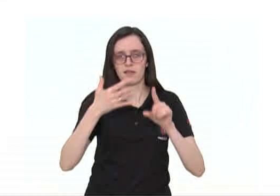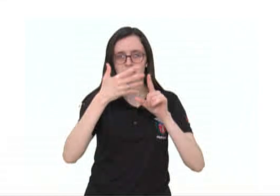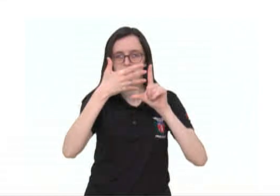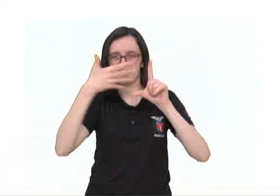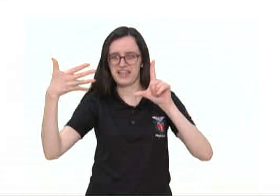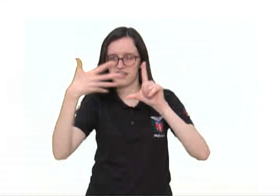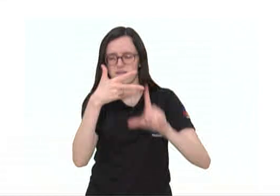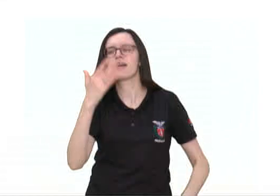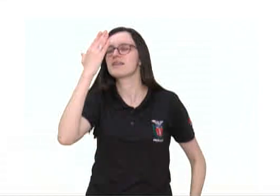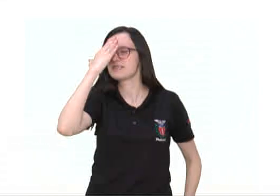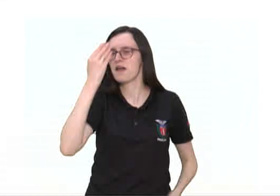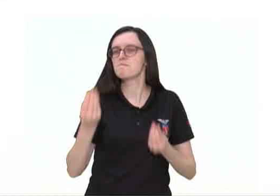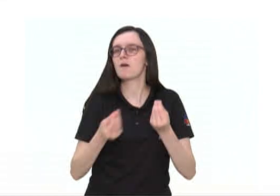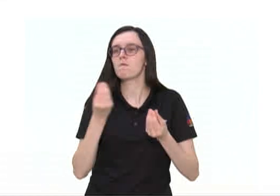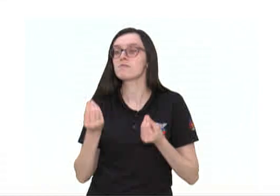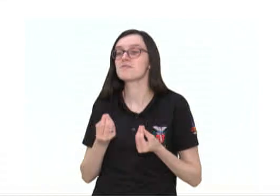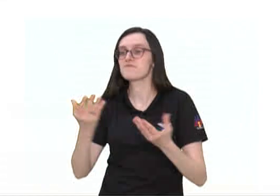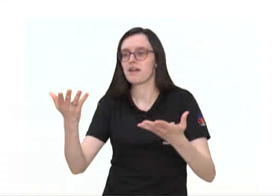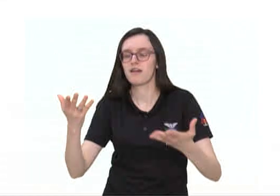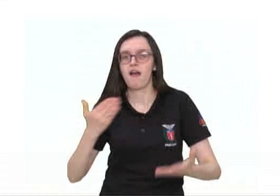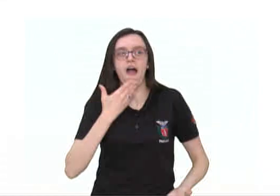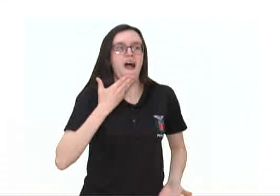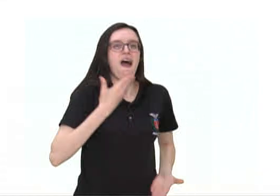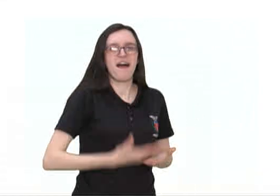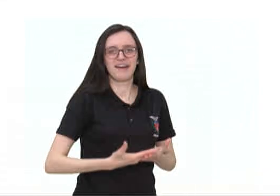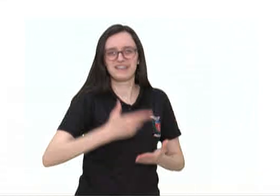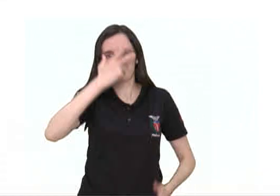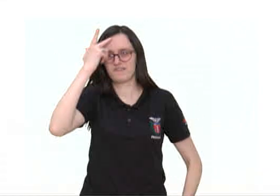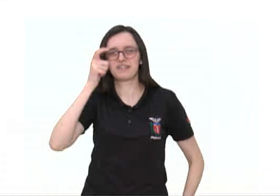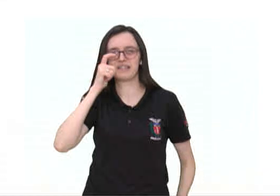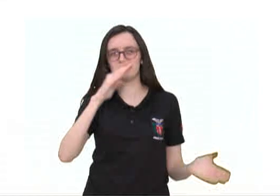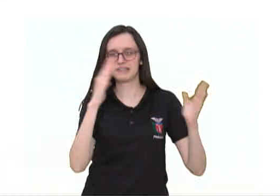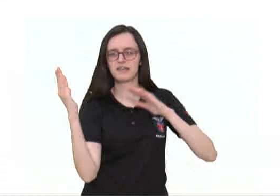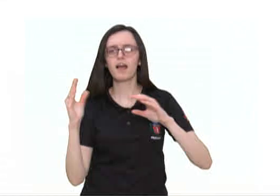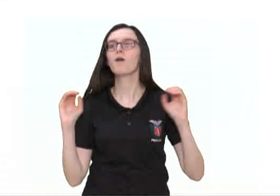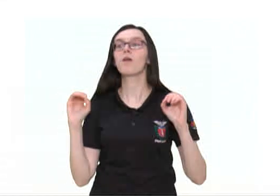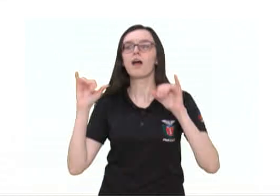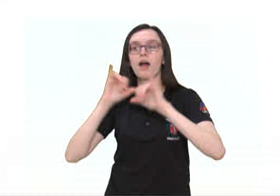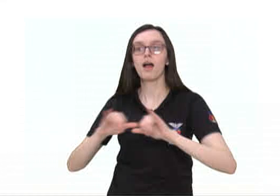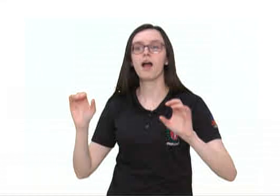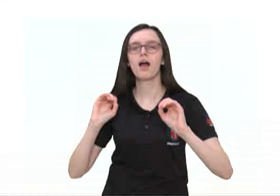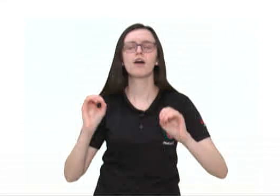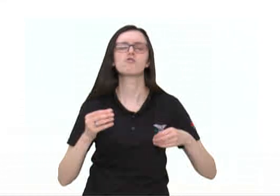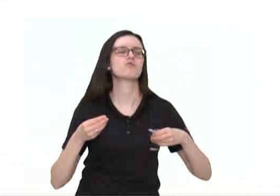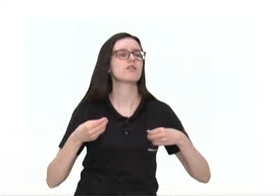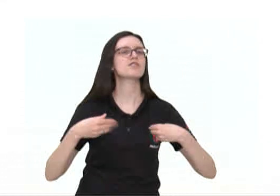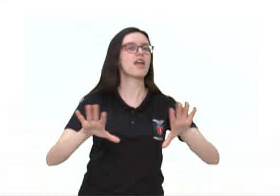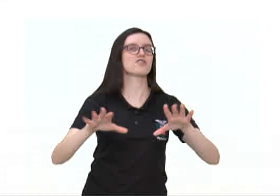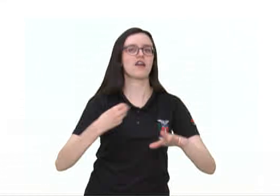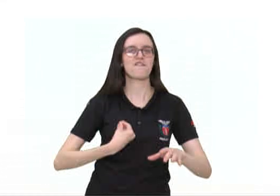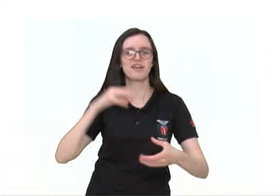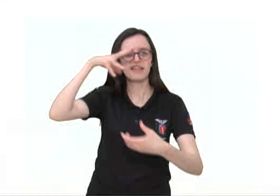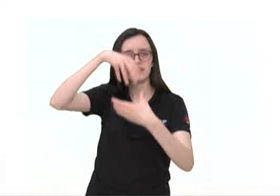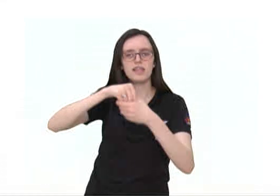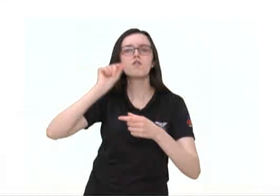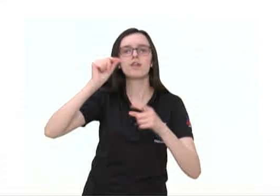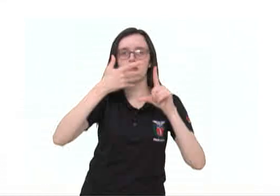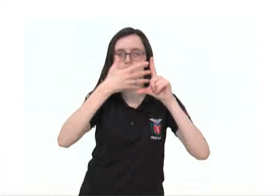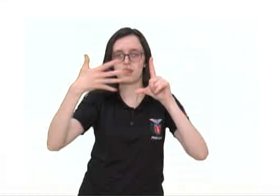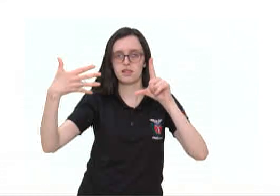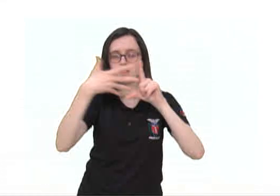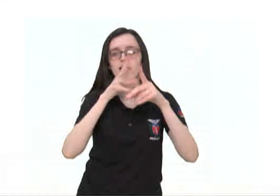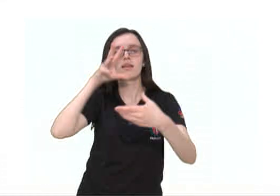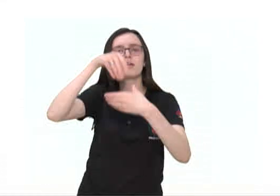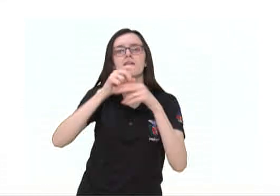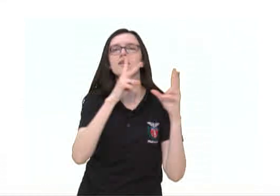como surpreender seus espectadores. Sem muita divulgação, disponibilizou em seu catálogo uma